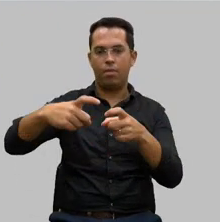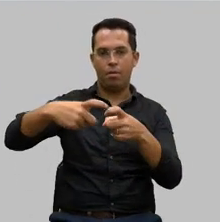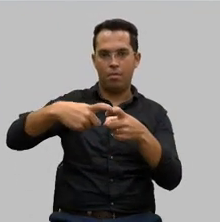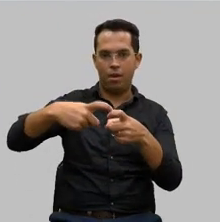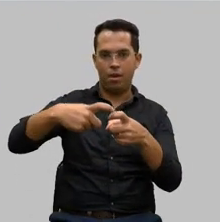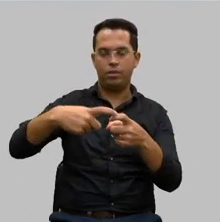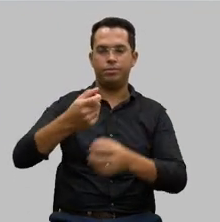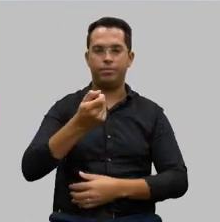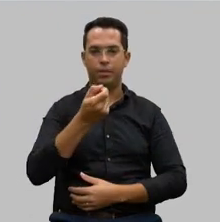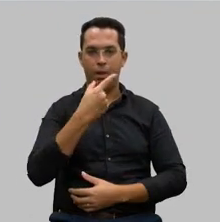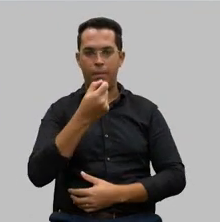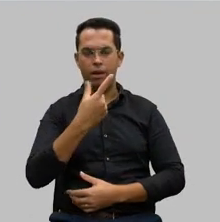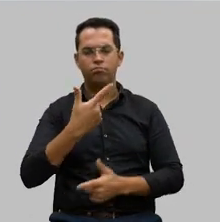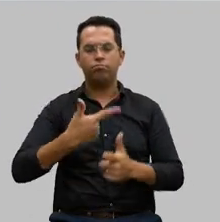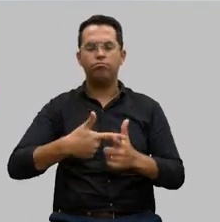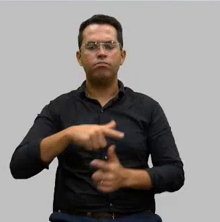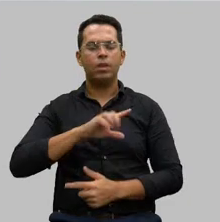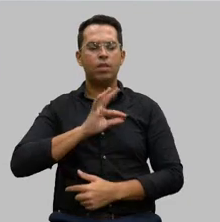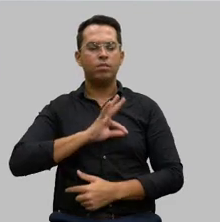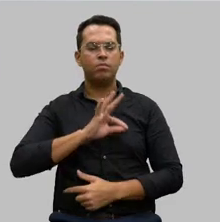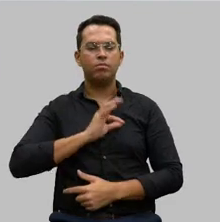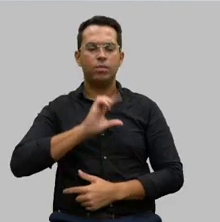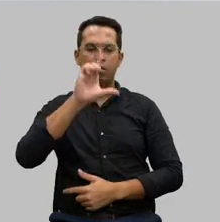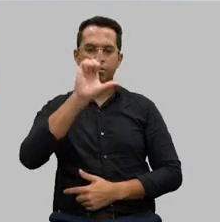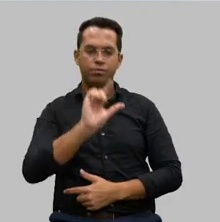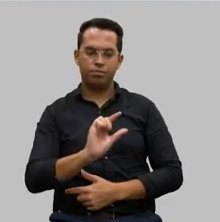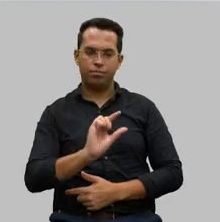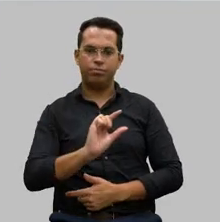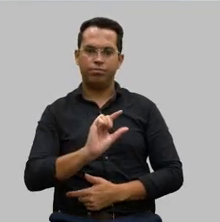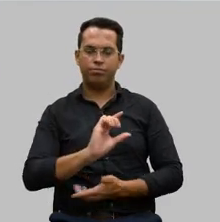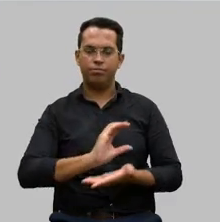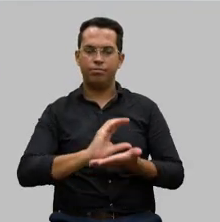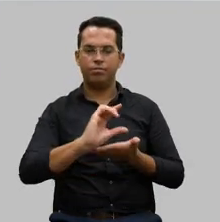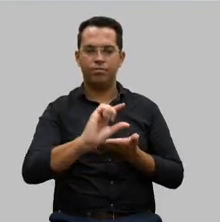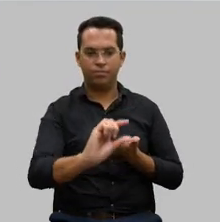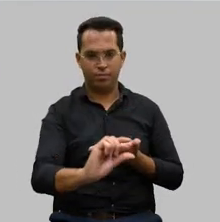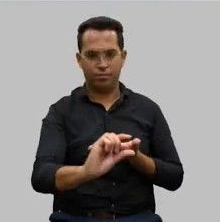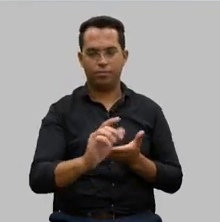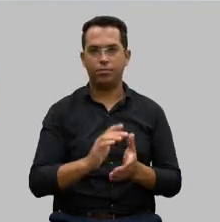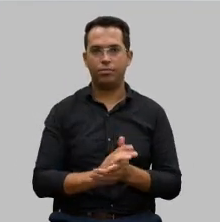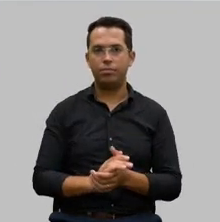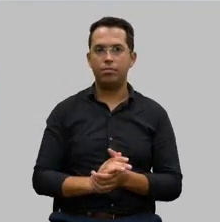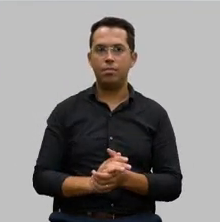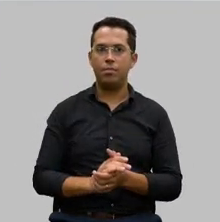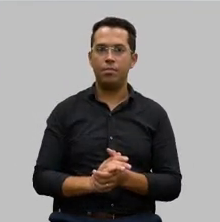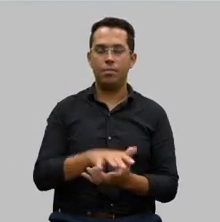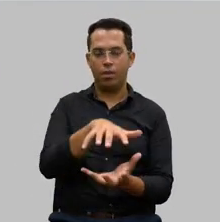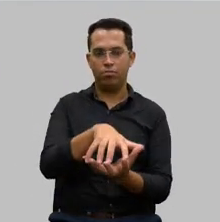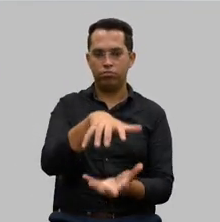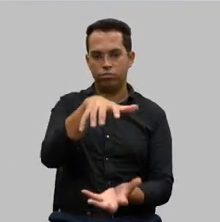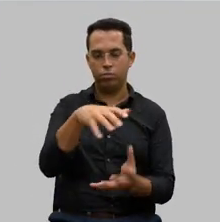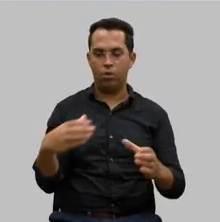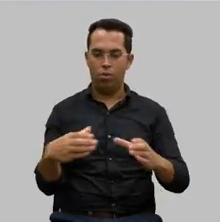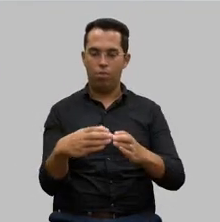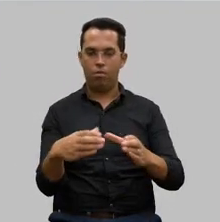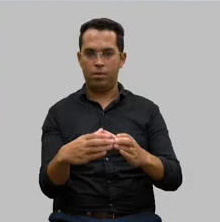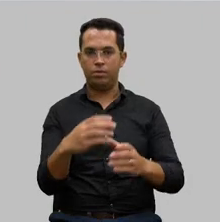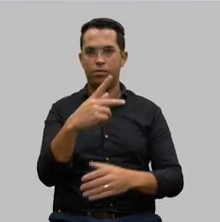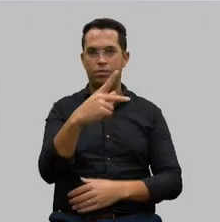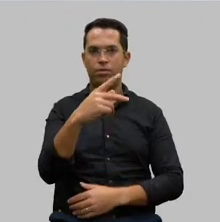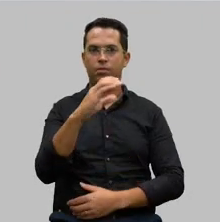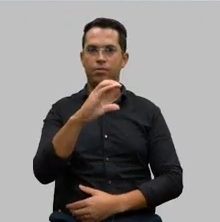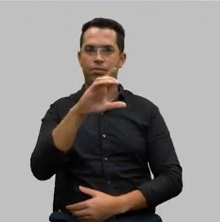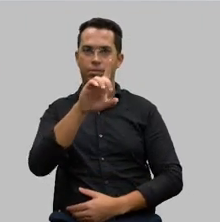salário deles cai que a pessoa com deficiência perde um benefício porque por